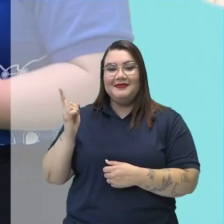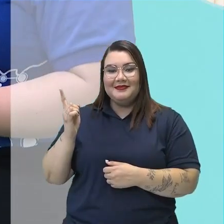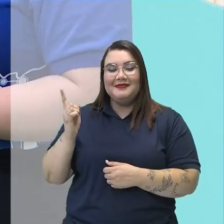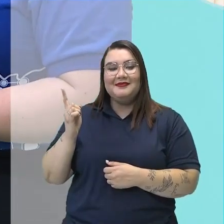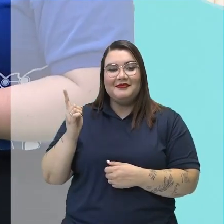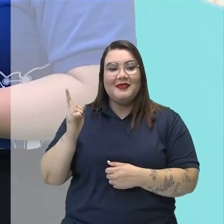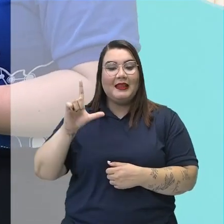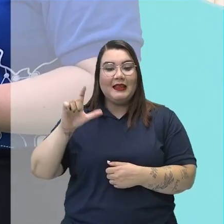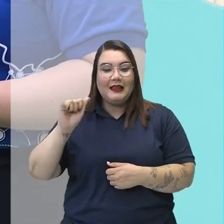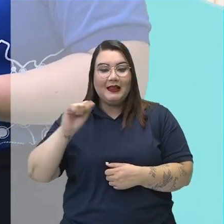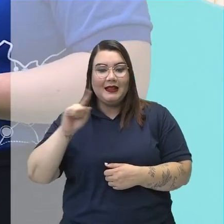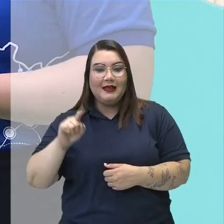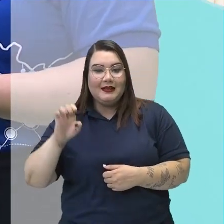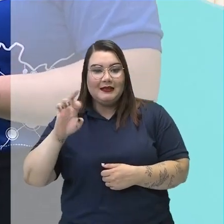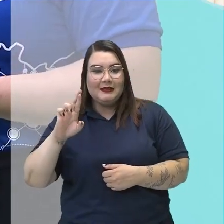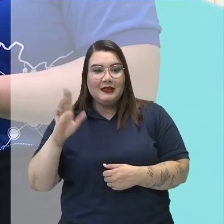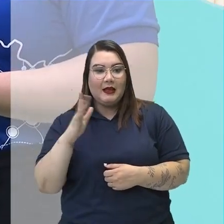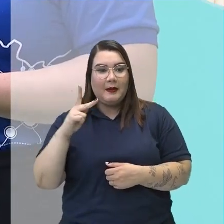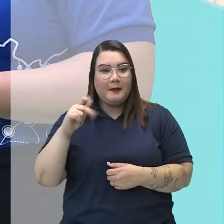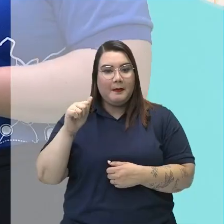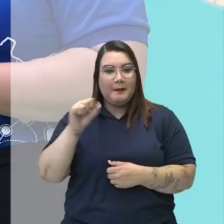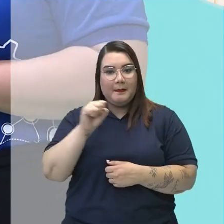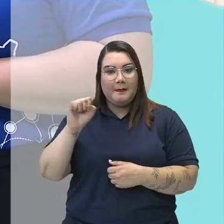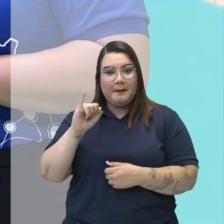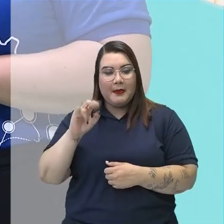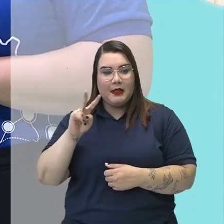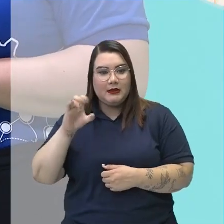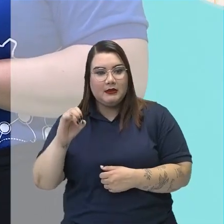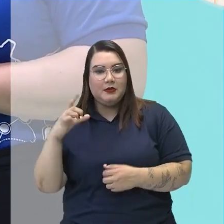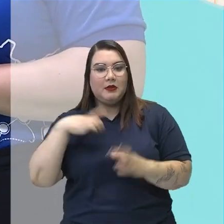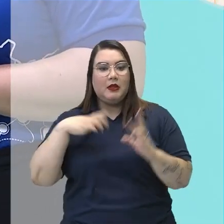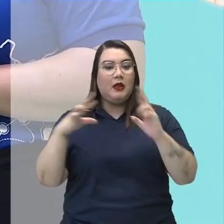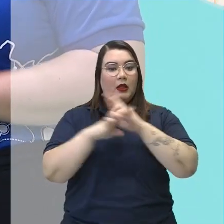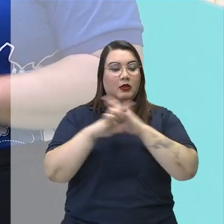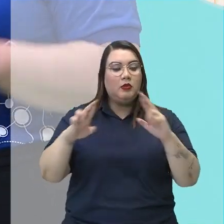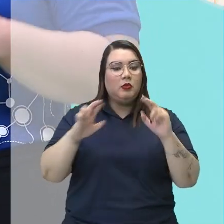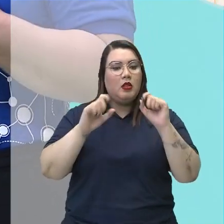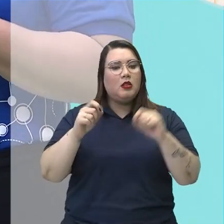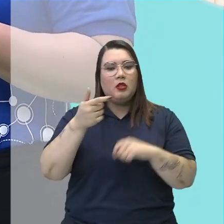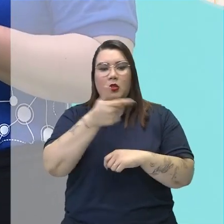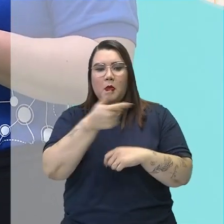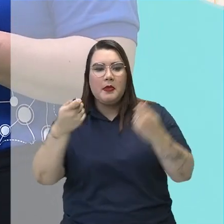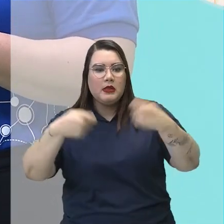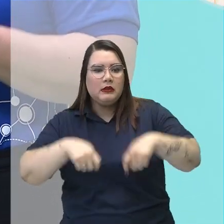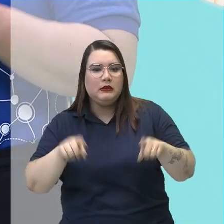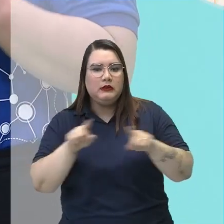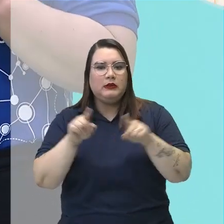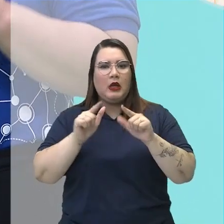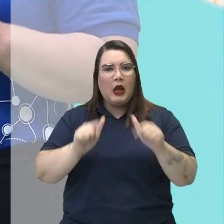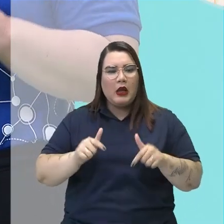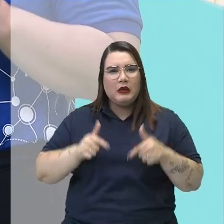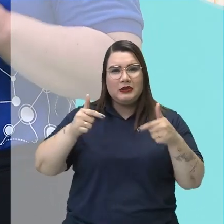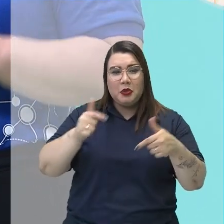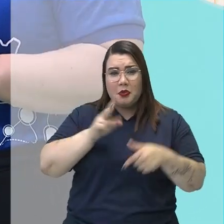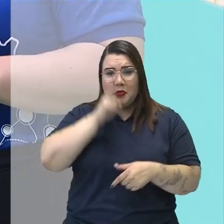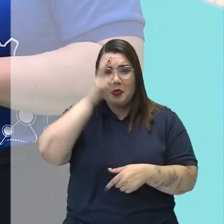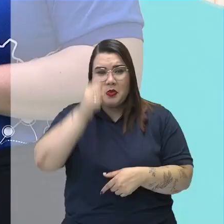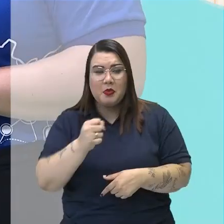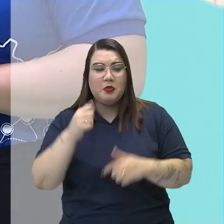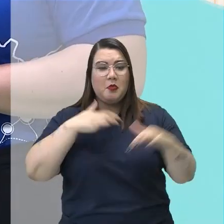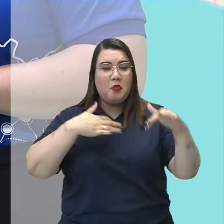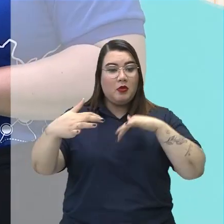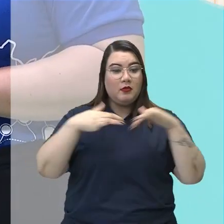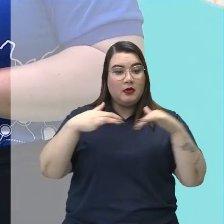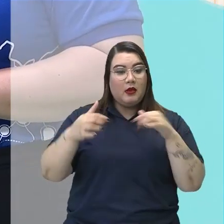àquelas atividades que não demandam ações motoras intensas, movimento, tornando o indivíduo